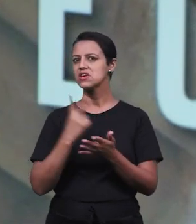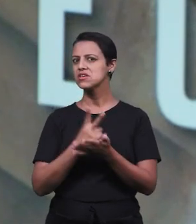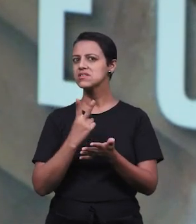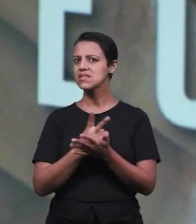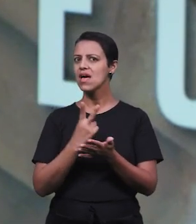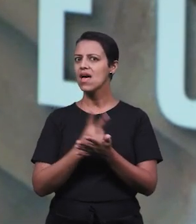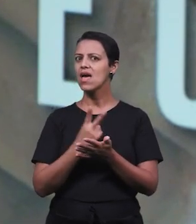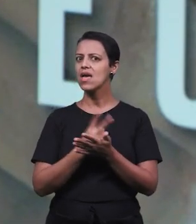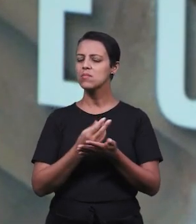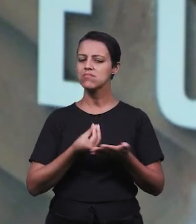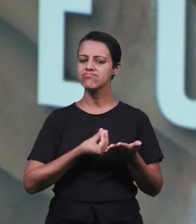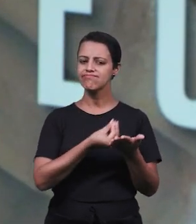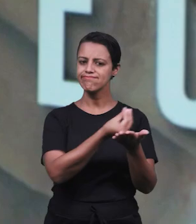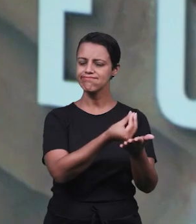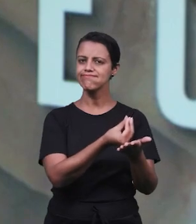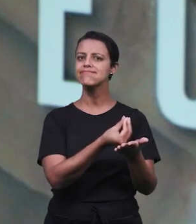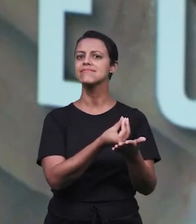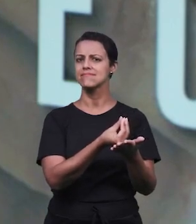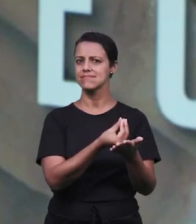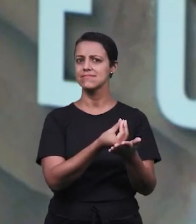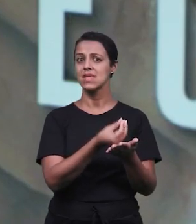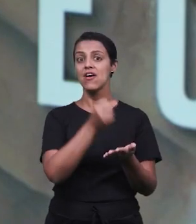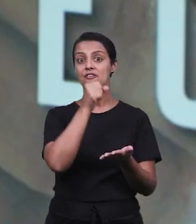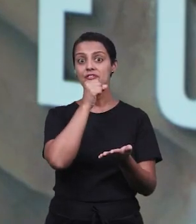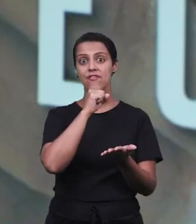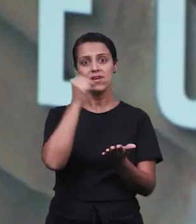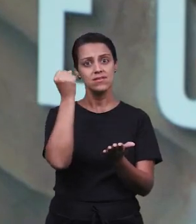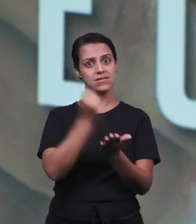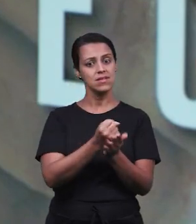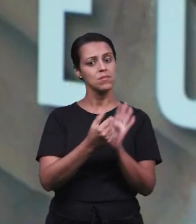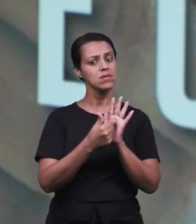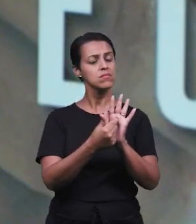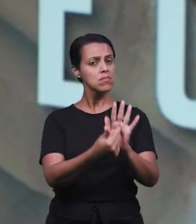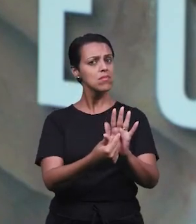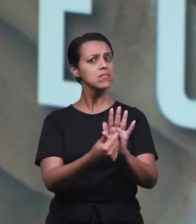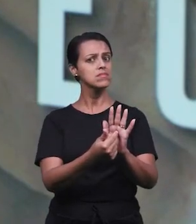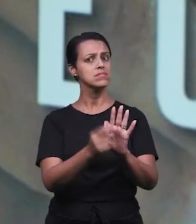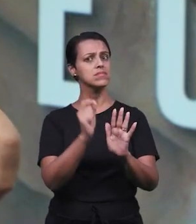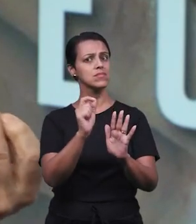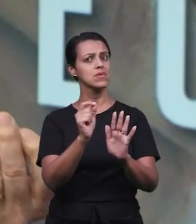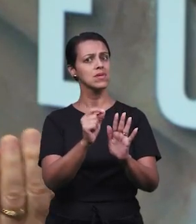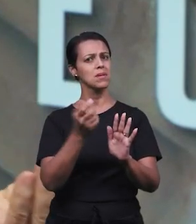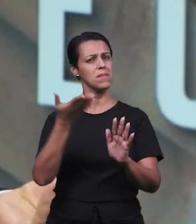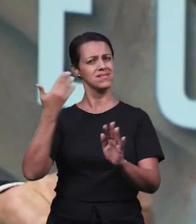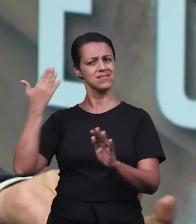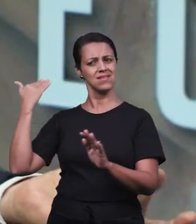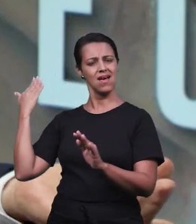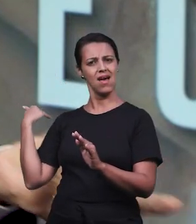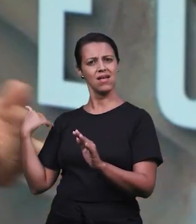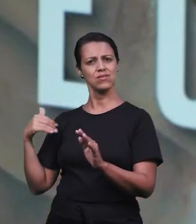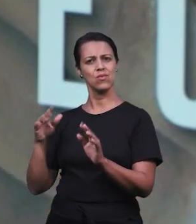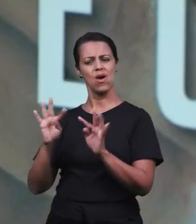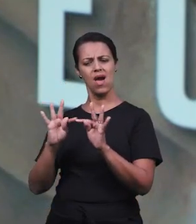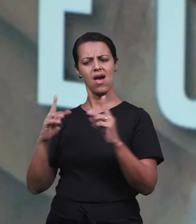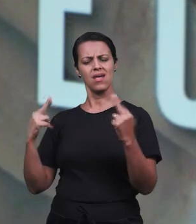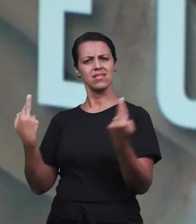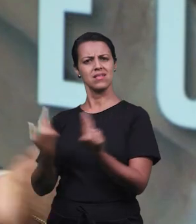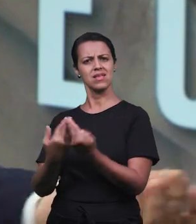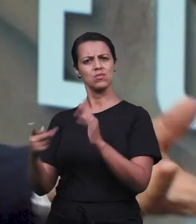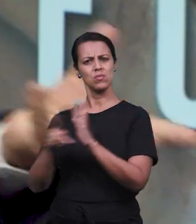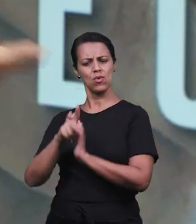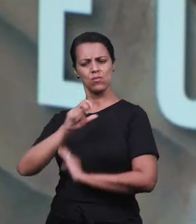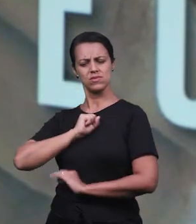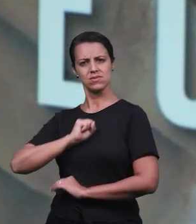Previsto no Velho Testamento. No Velho Testamento, a tribo sacerdotal recolhia o dízimo